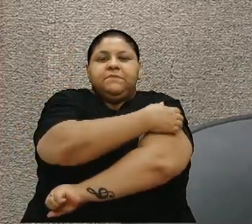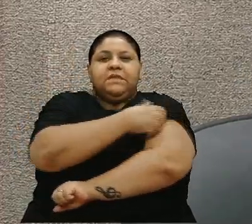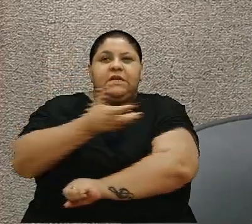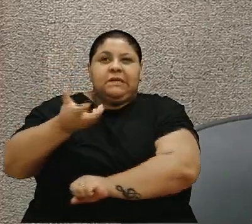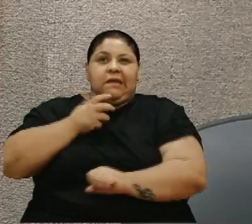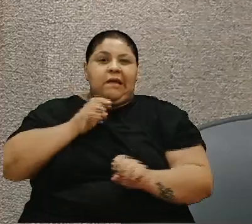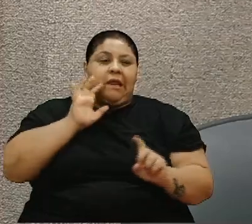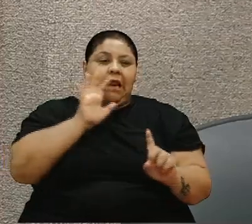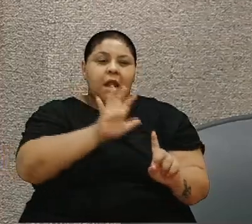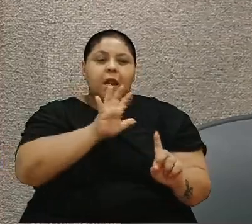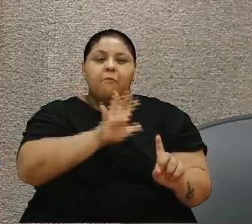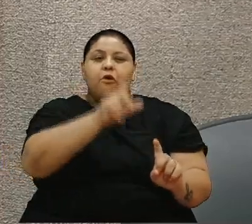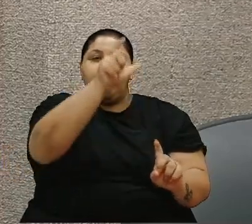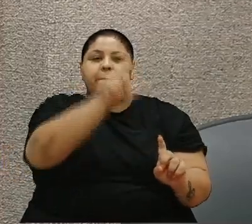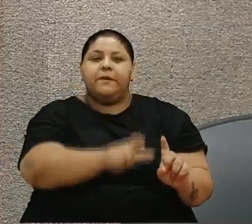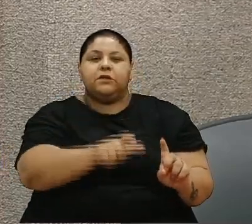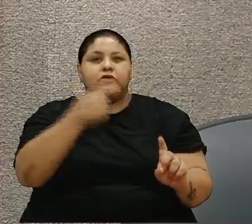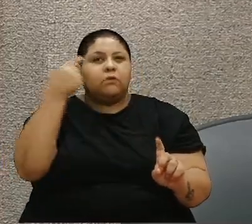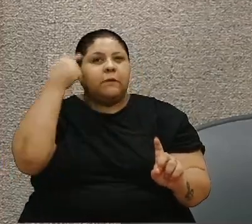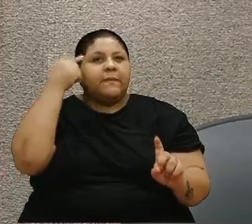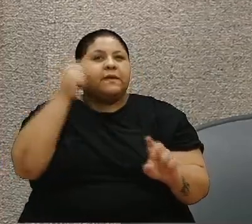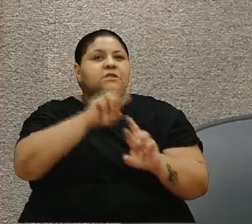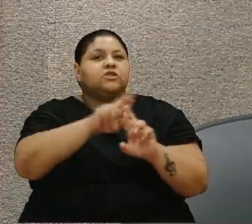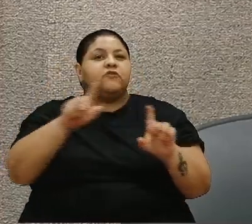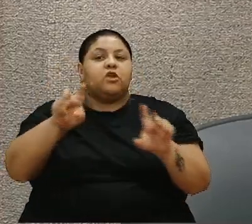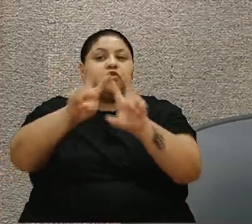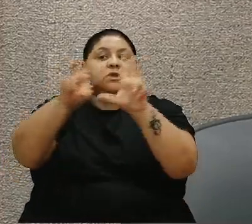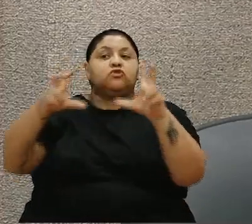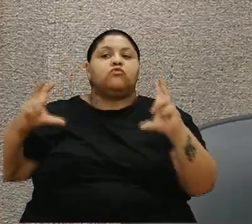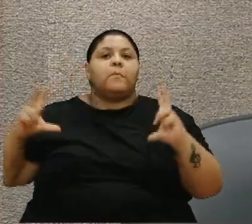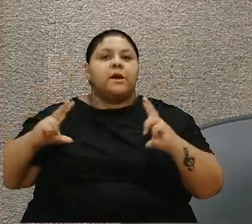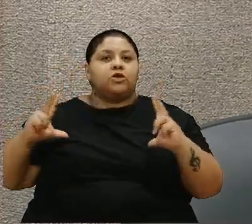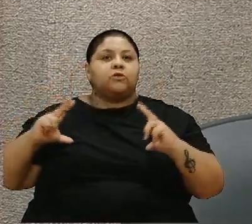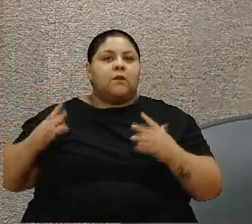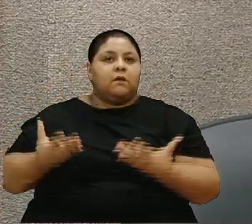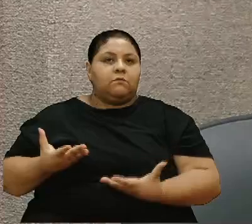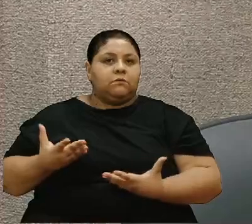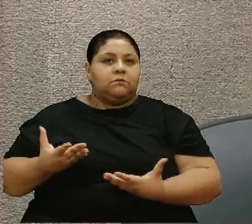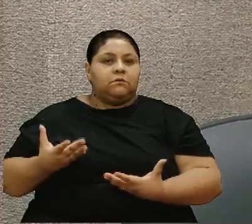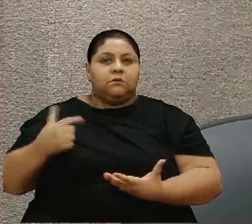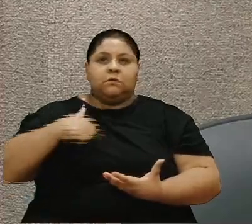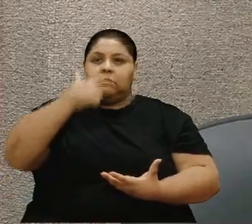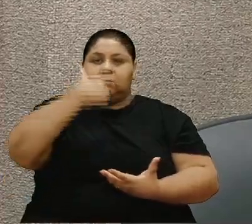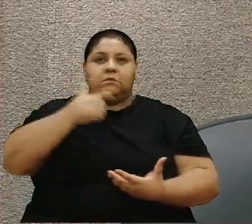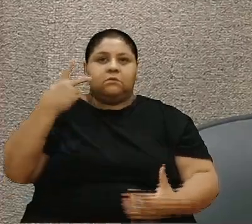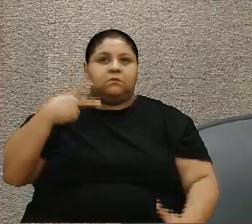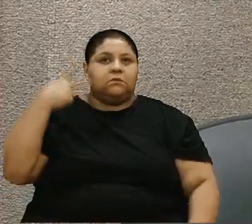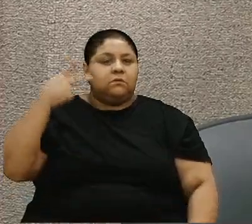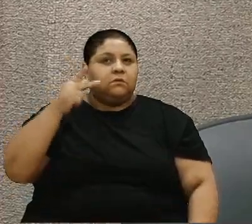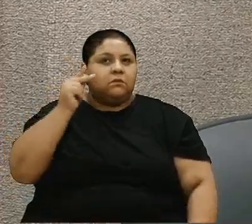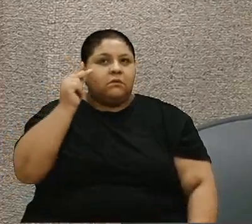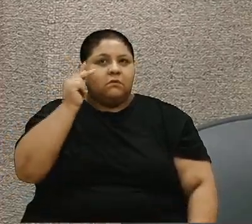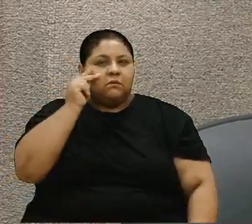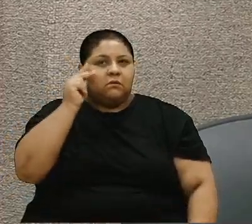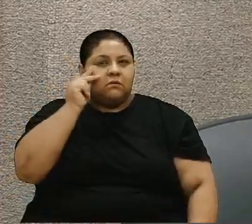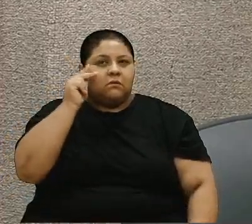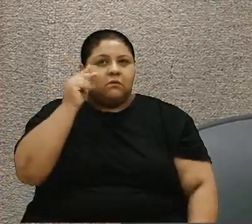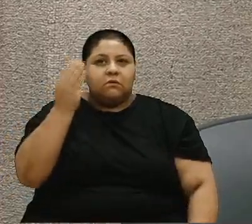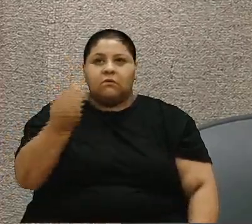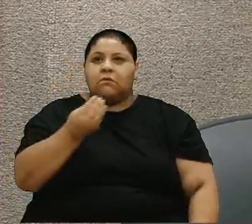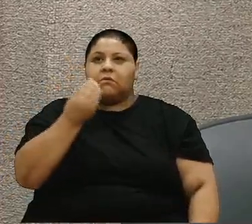a quem pensa diferente uma pauta pessoal. Então, eu acho que o vereador Cláudio Libardi,